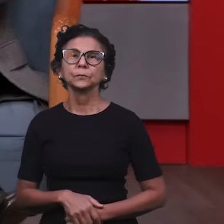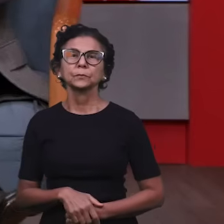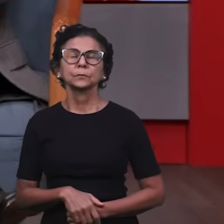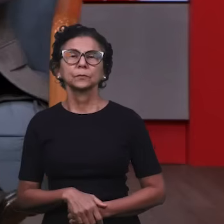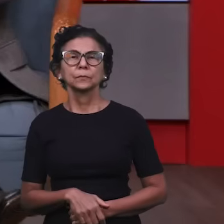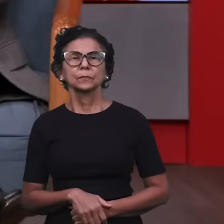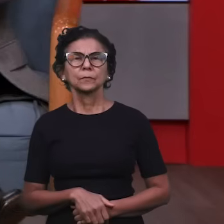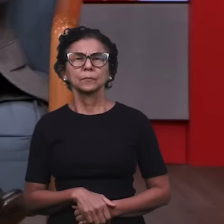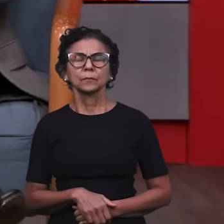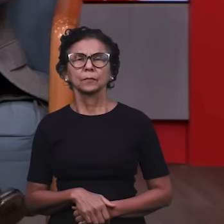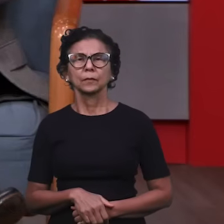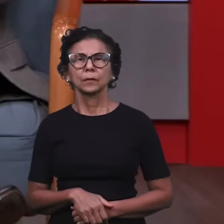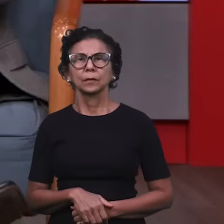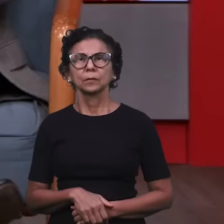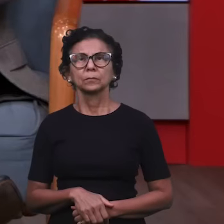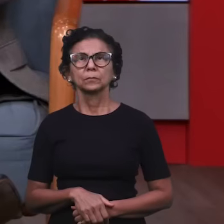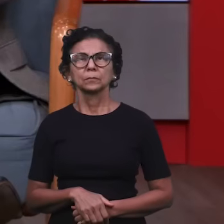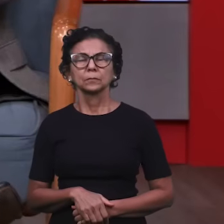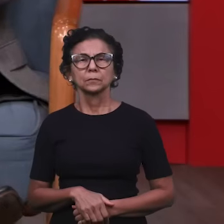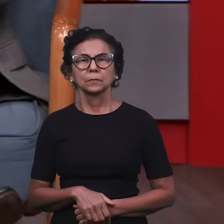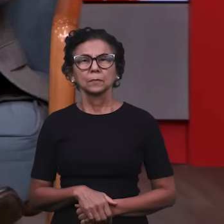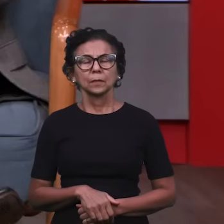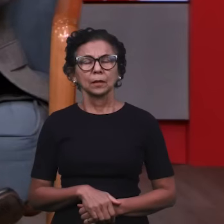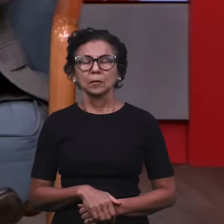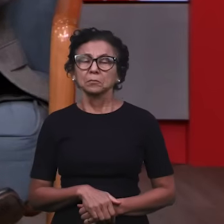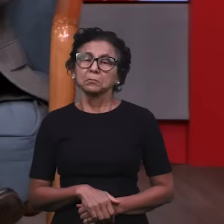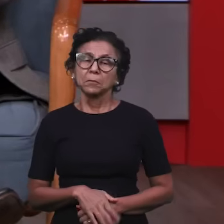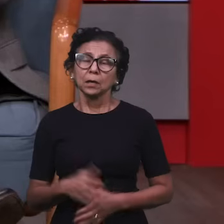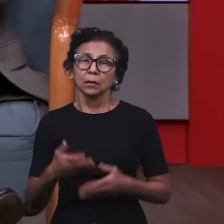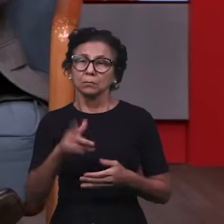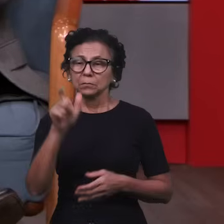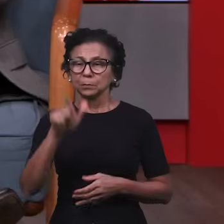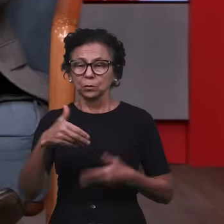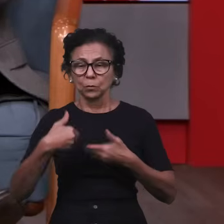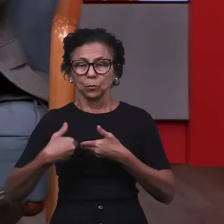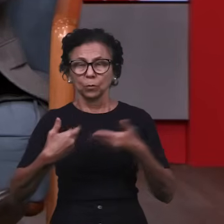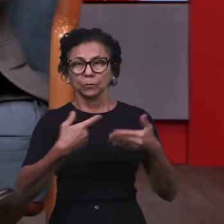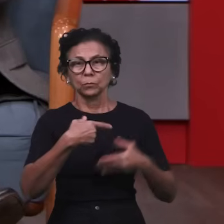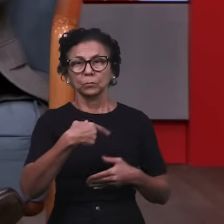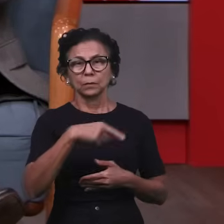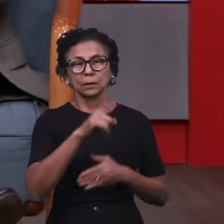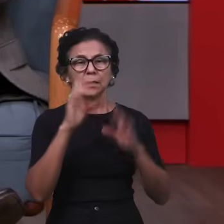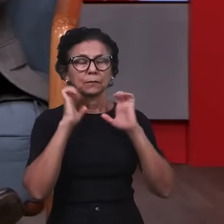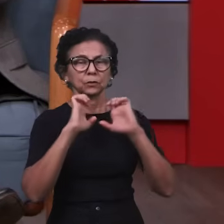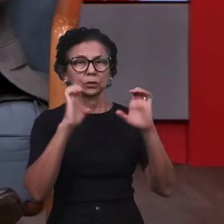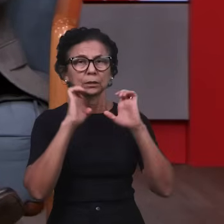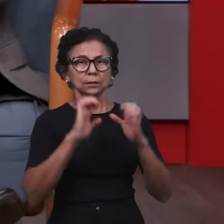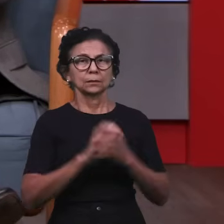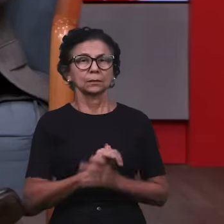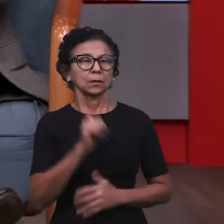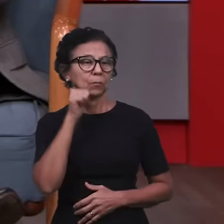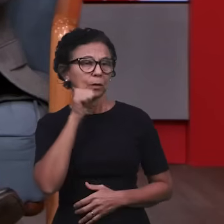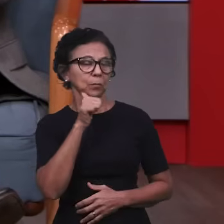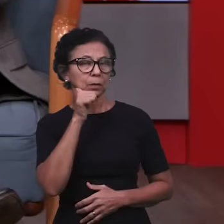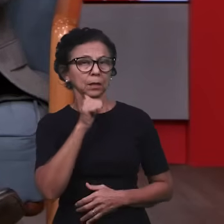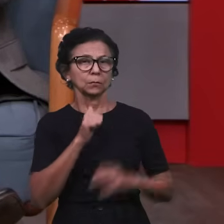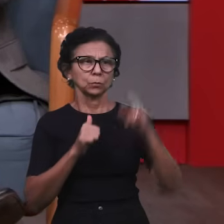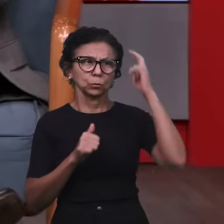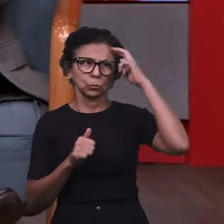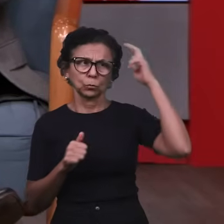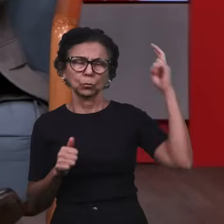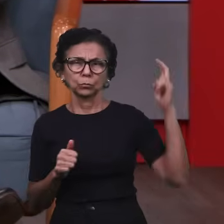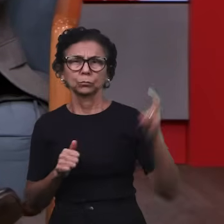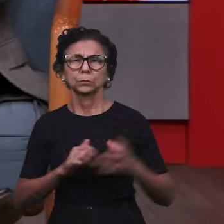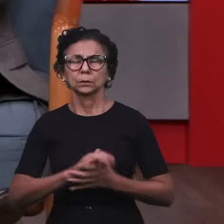Eu fui convidado para evangelizar um homem, ele era muito culto. E nós começamos a conversar sobre muitos